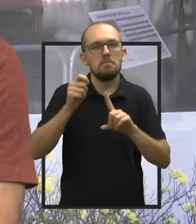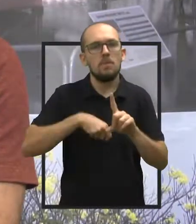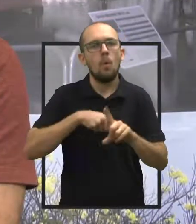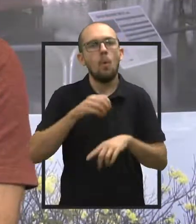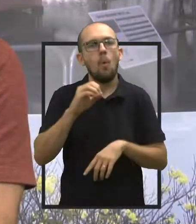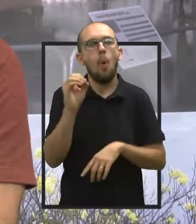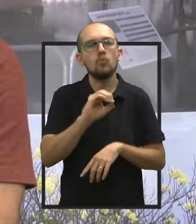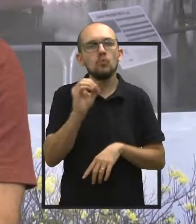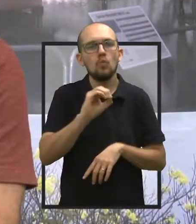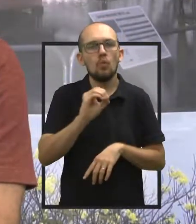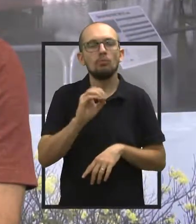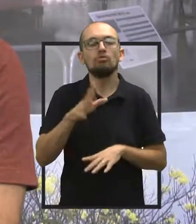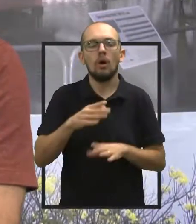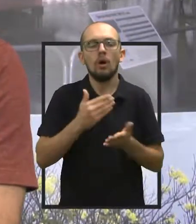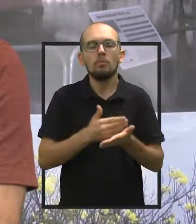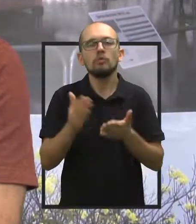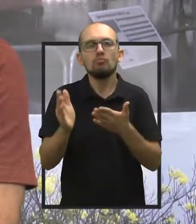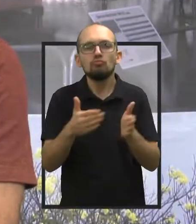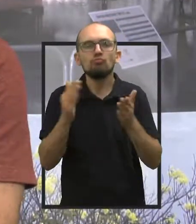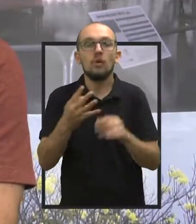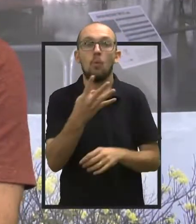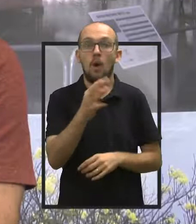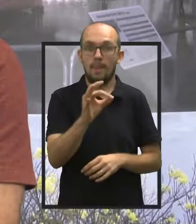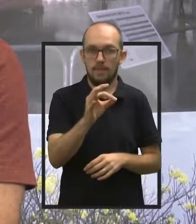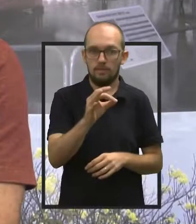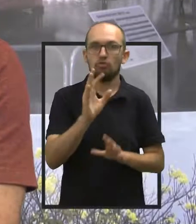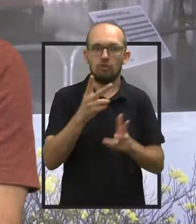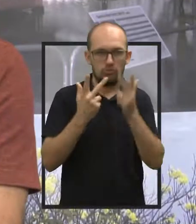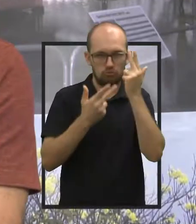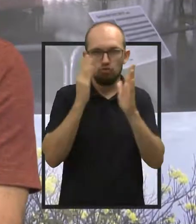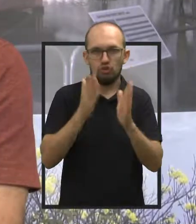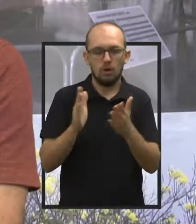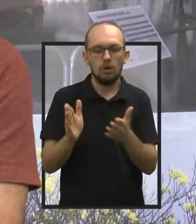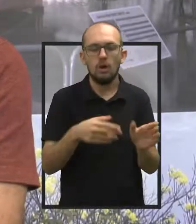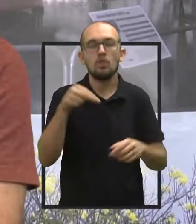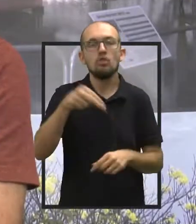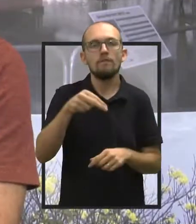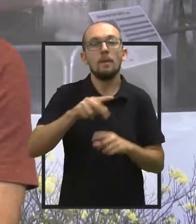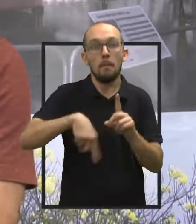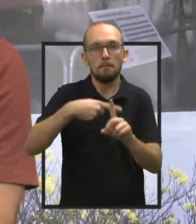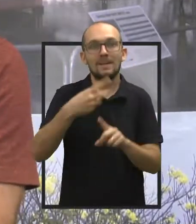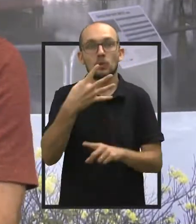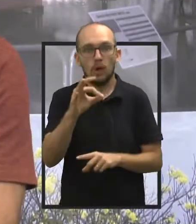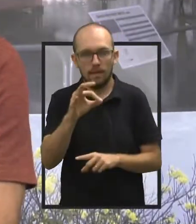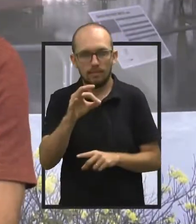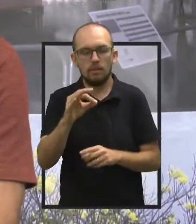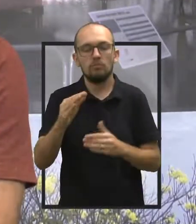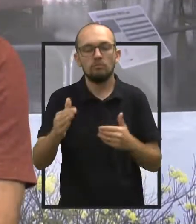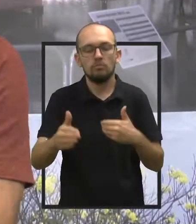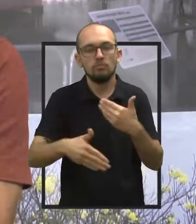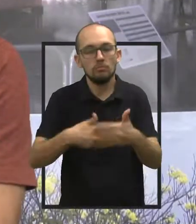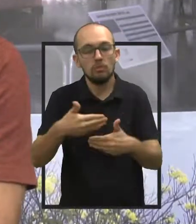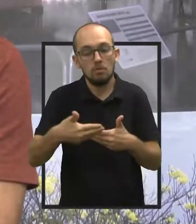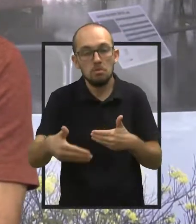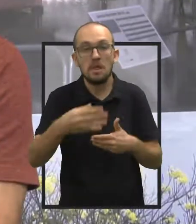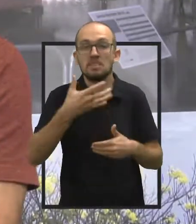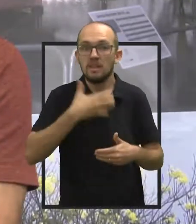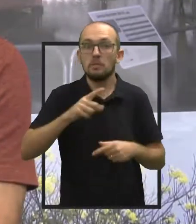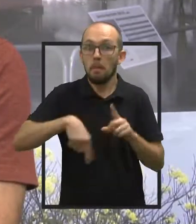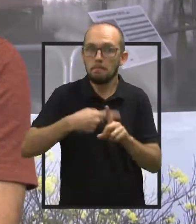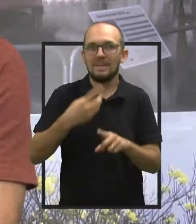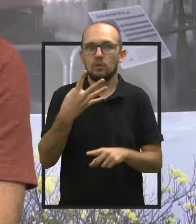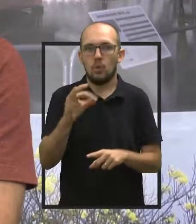feito já 40 cirurgias, no mês de novembro mais 40 e no mês de dezembro mais 40 cirurgias de catarata.